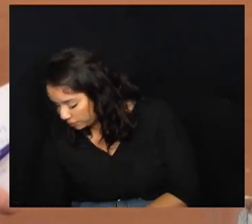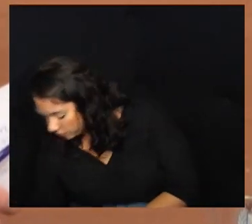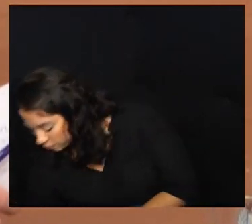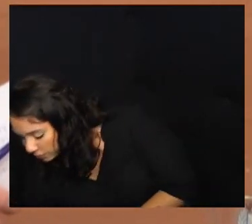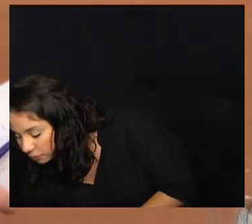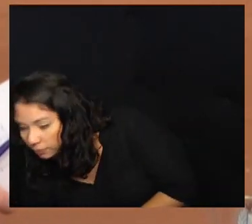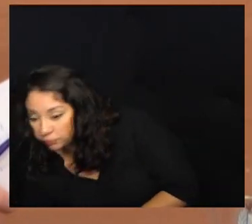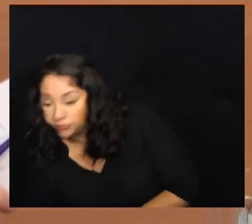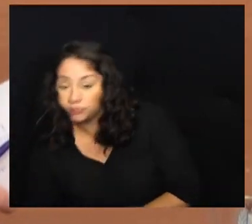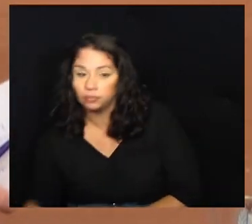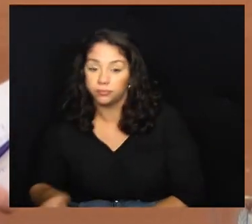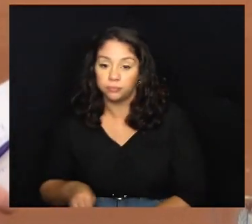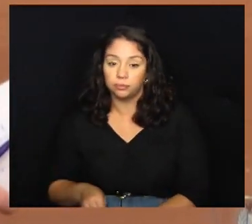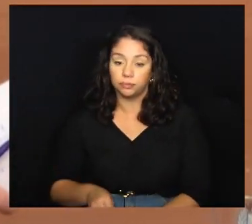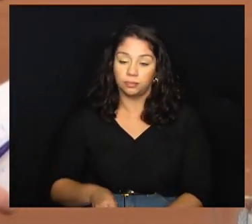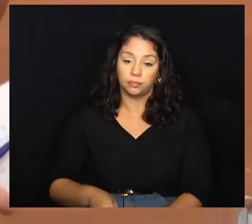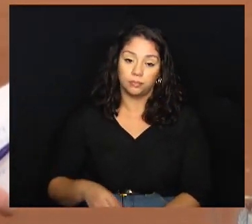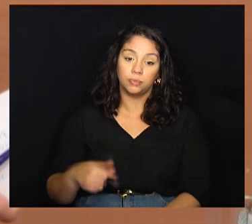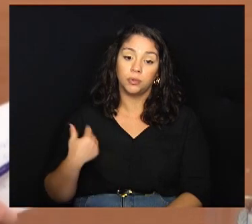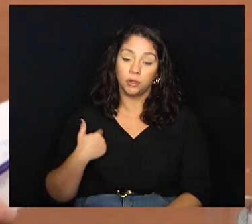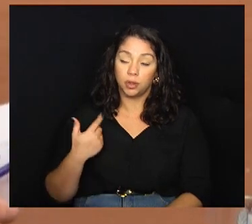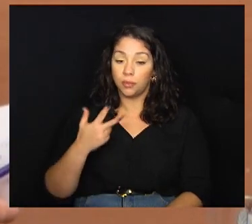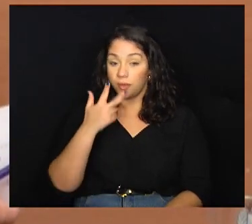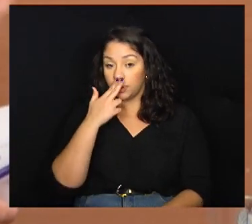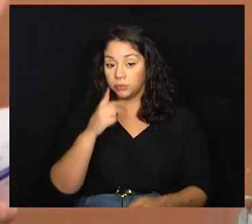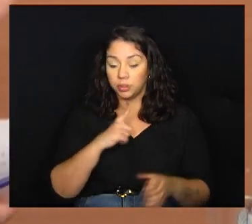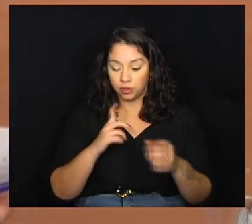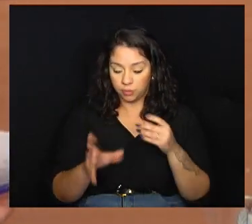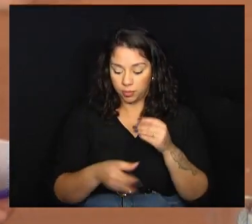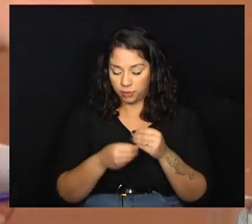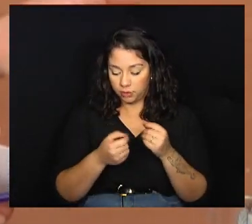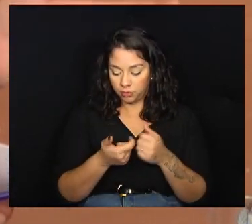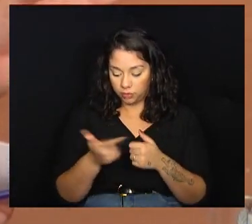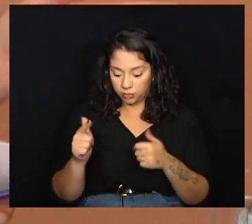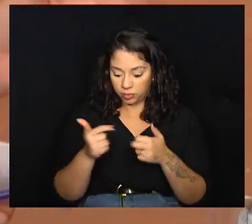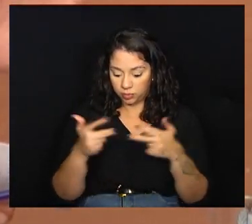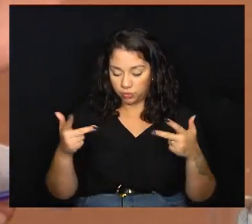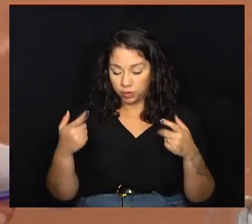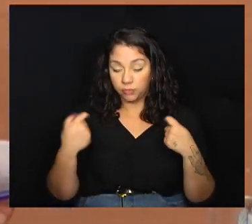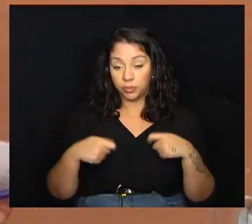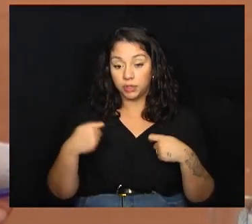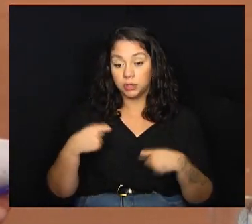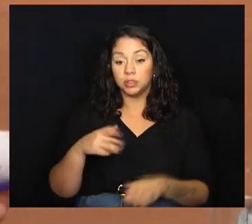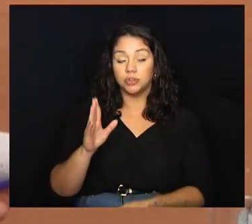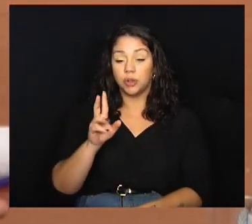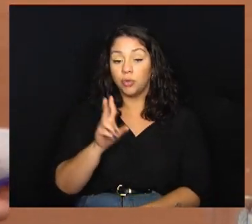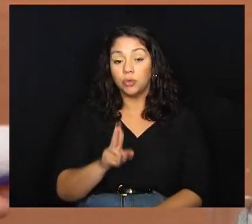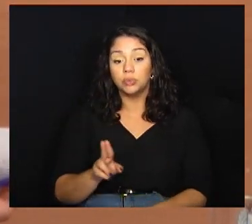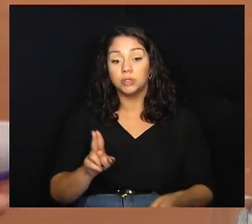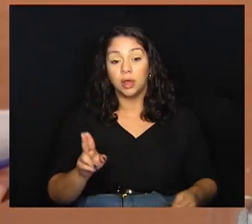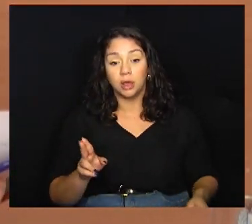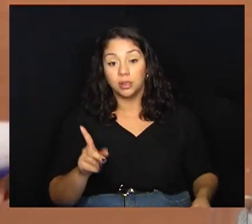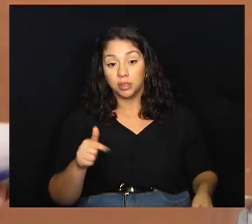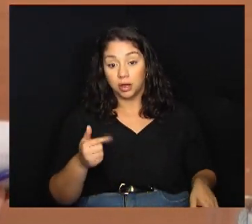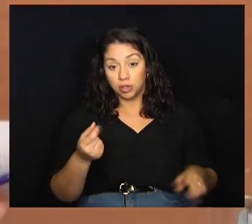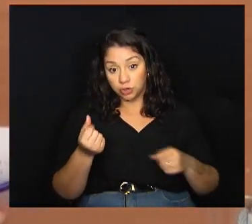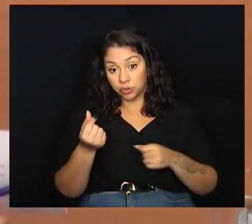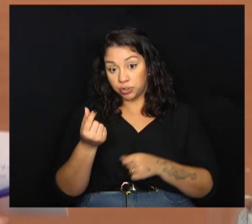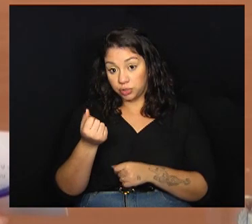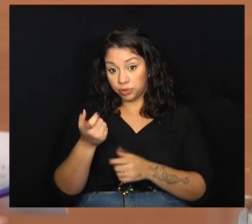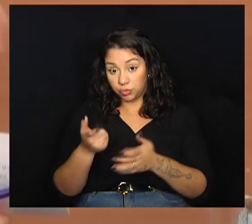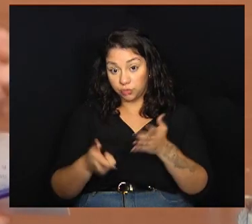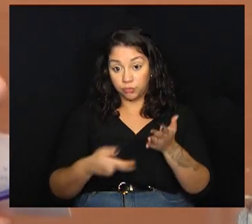os complementos, essas pontas, enfim, tem que estar no horizonte utilizar essa questão do orçamento impositivo,